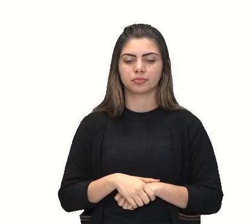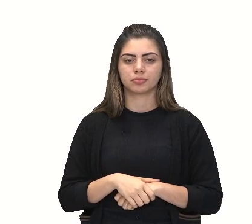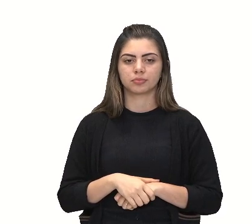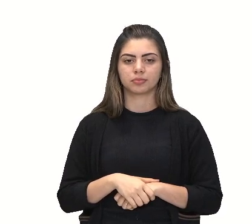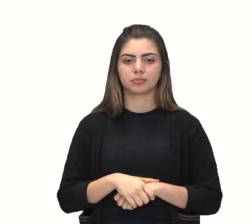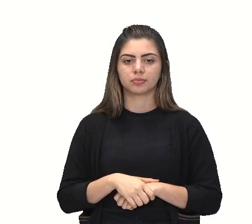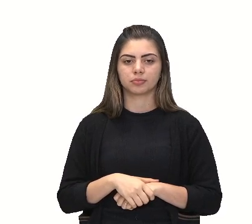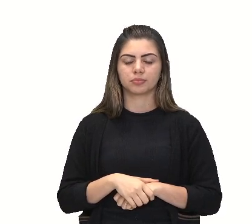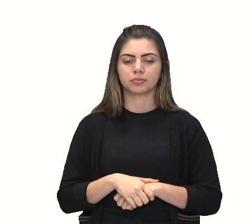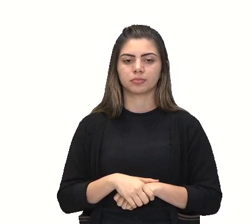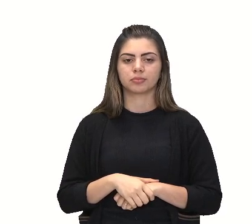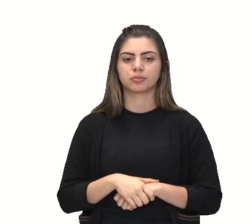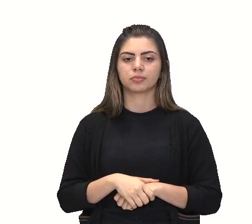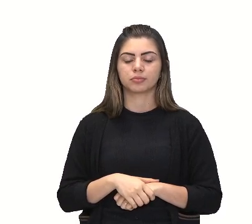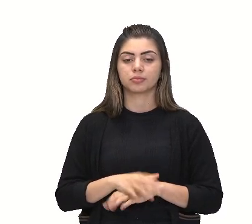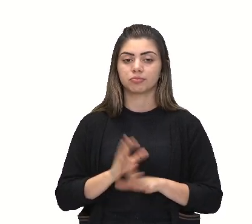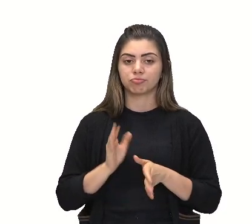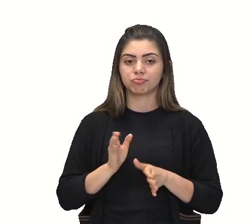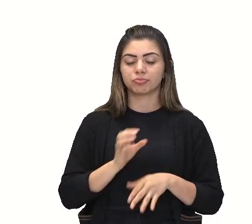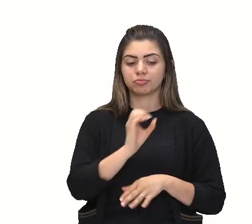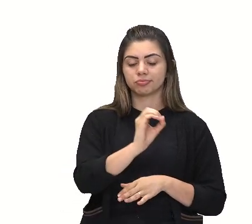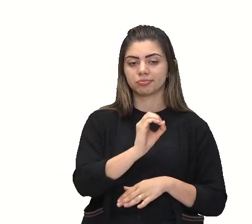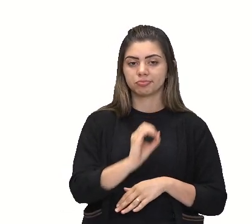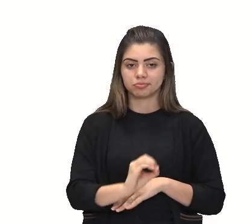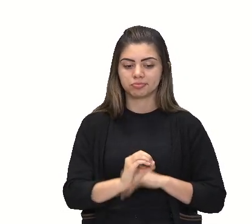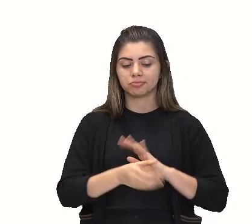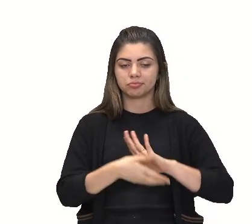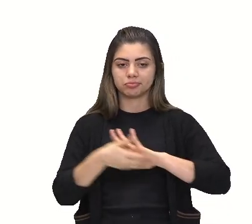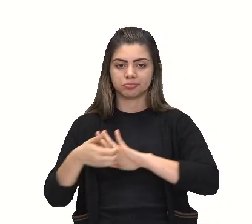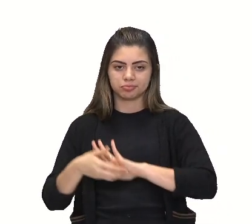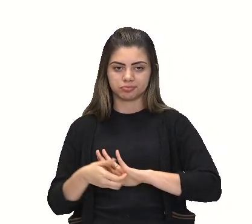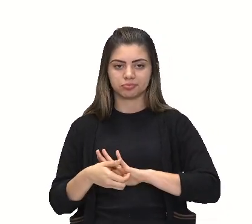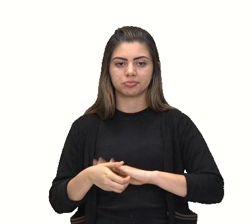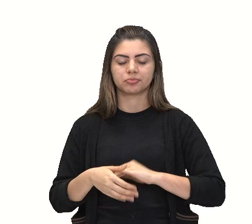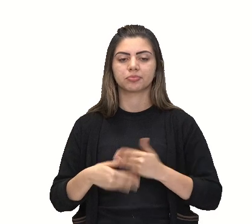certo? Realizando essa simplificação, eu vou ter, ó,